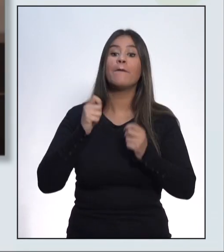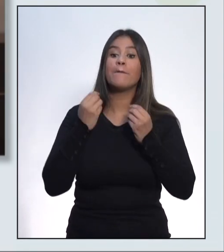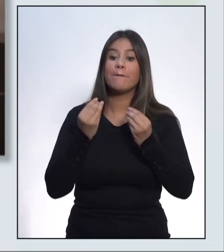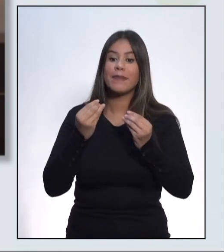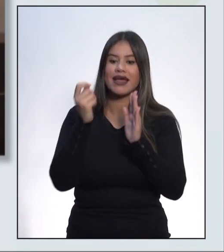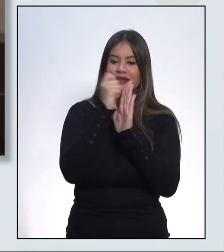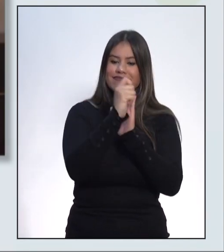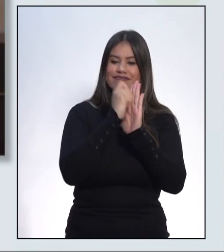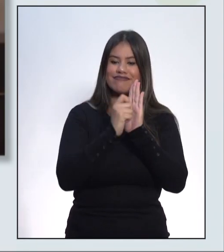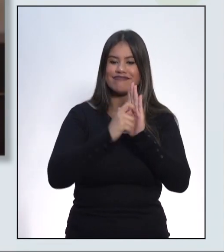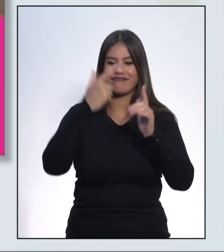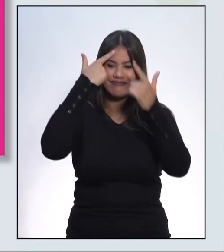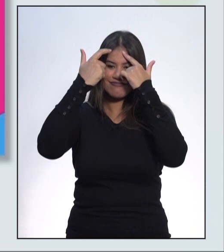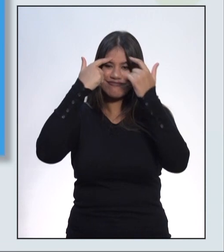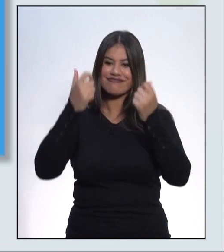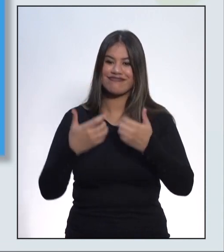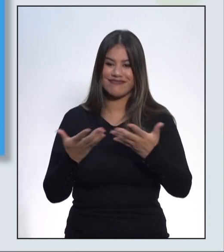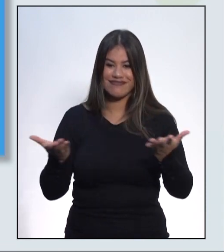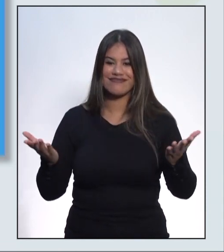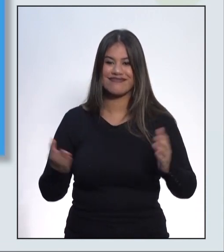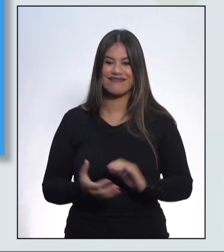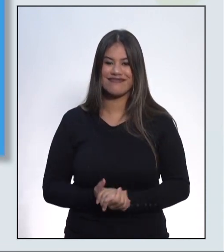algumas de suas ideias. Vamos lá?